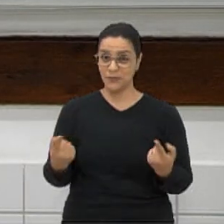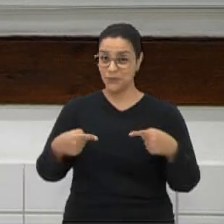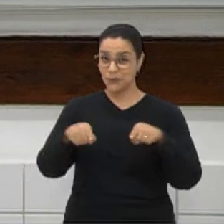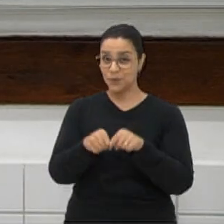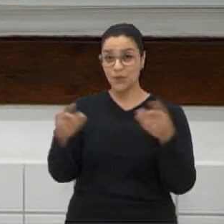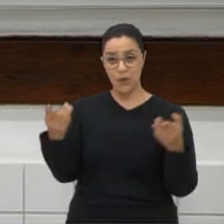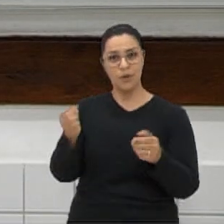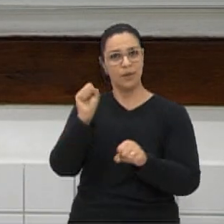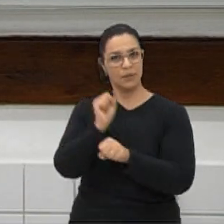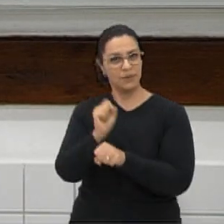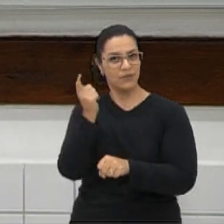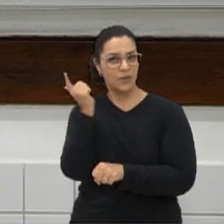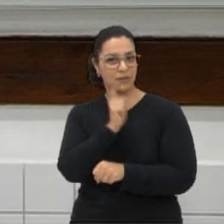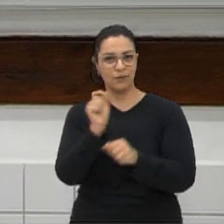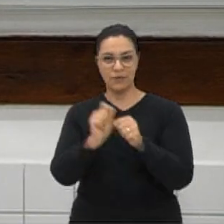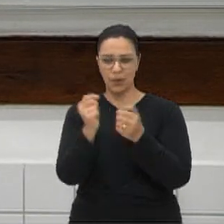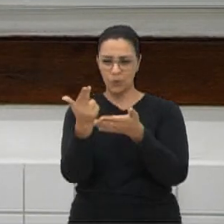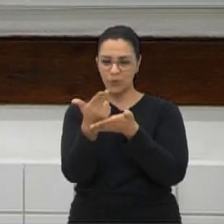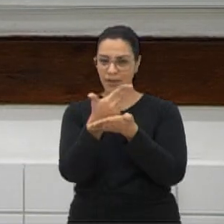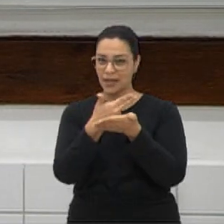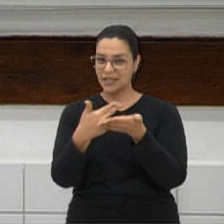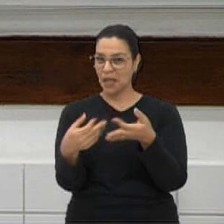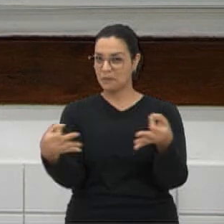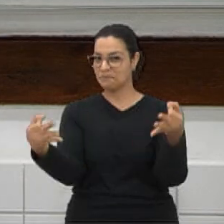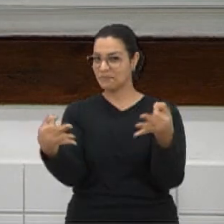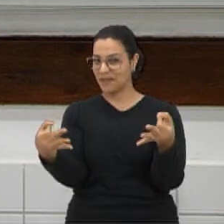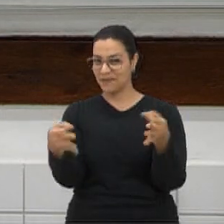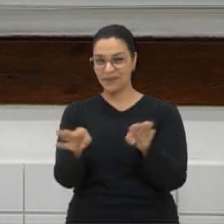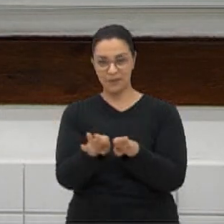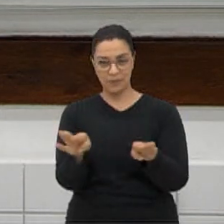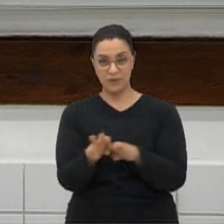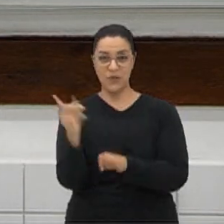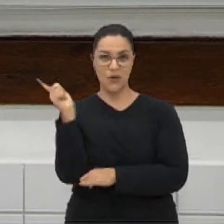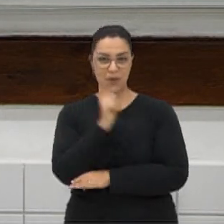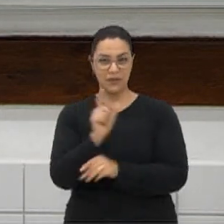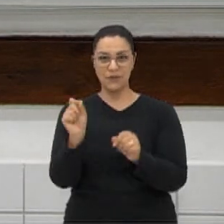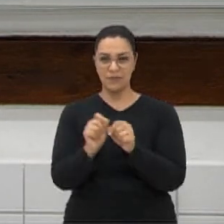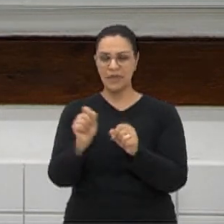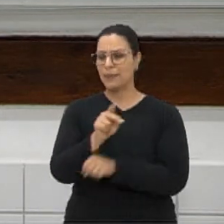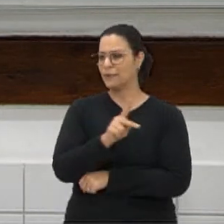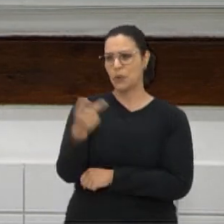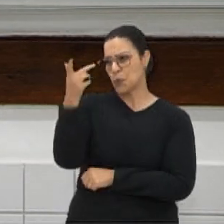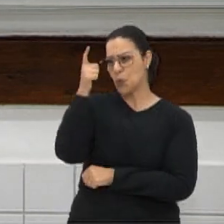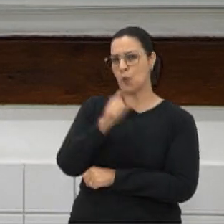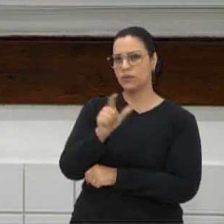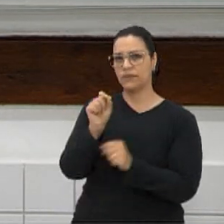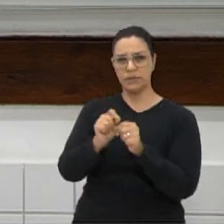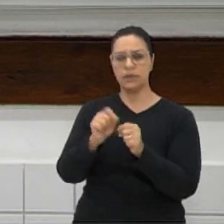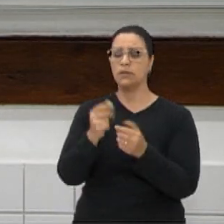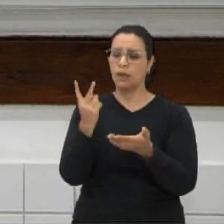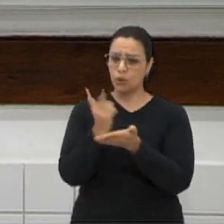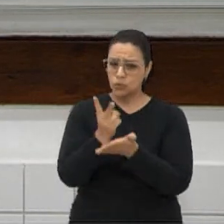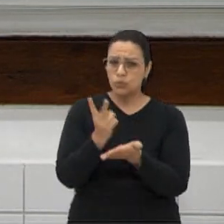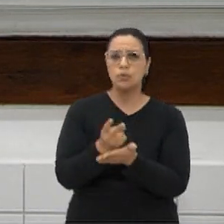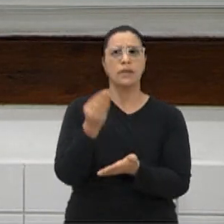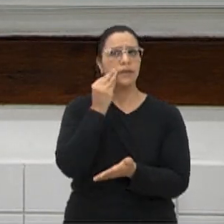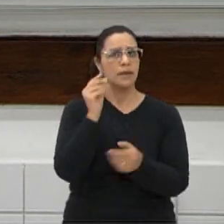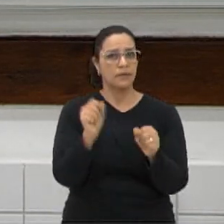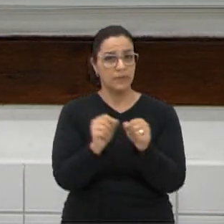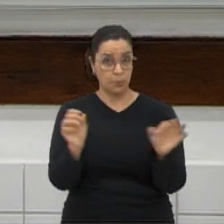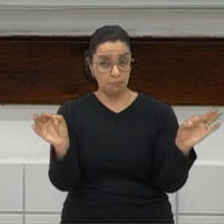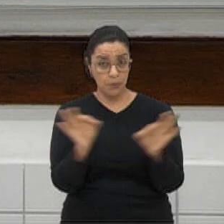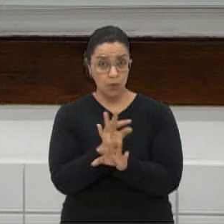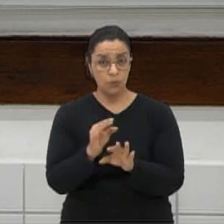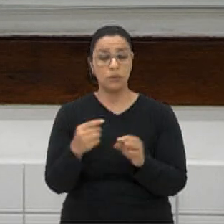Retornando aqui então, espero que o seu trabalho tenha ficado legal aí, você tenha conseguido. Professor, eu não consegui, não se preocupe, continue fazendo. E